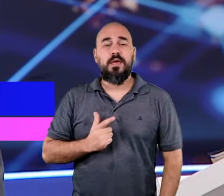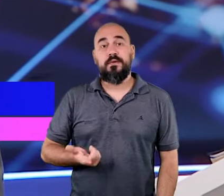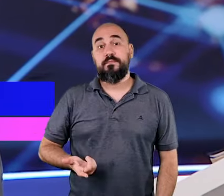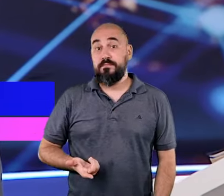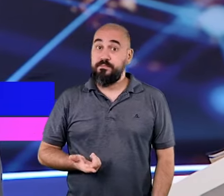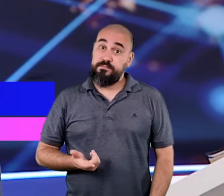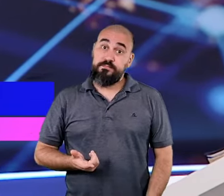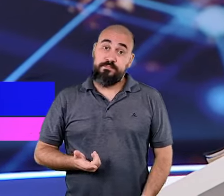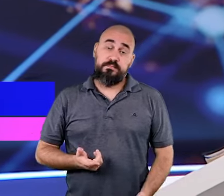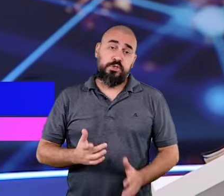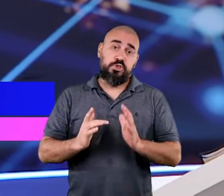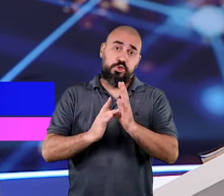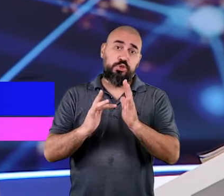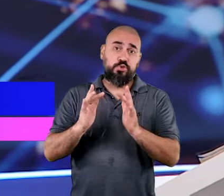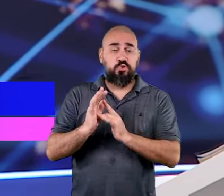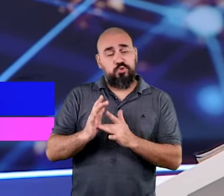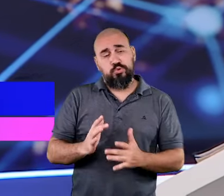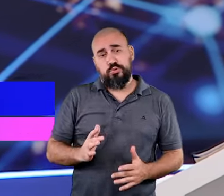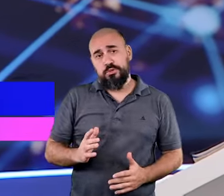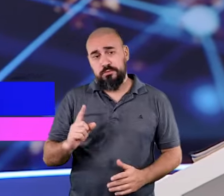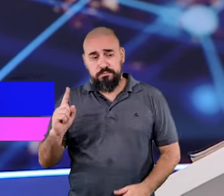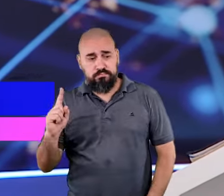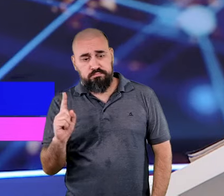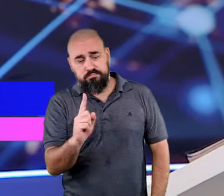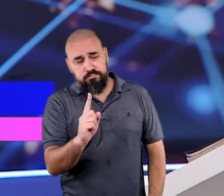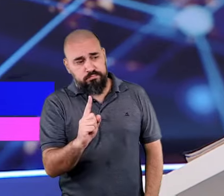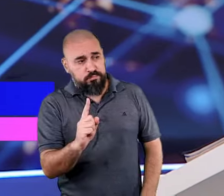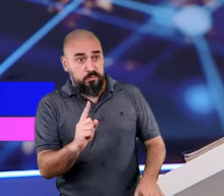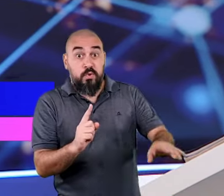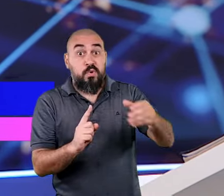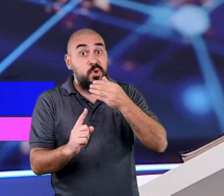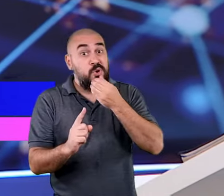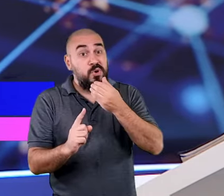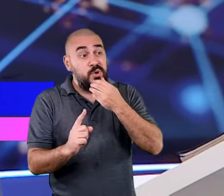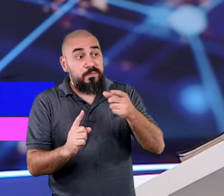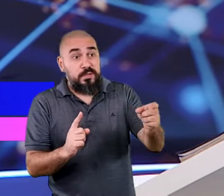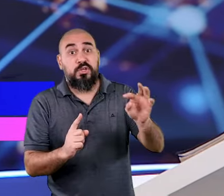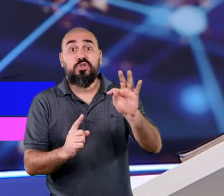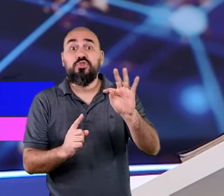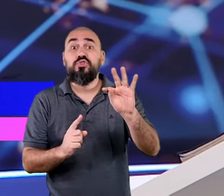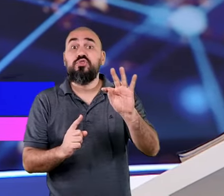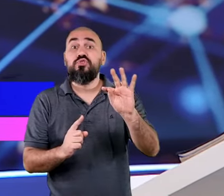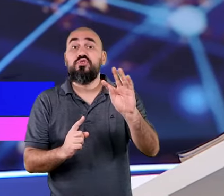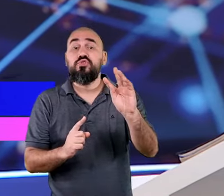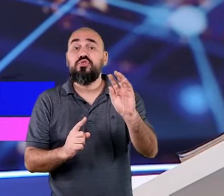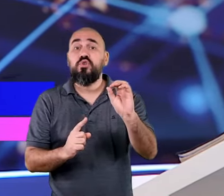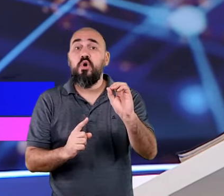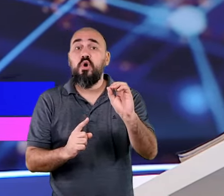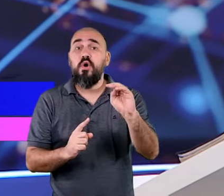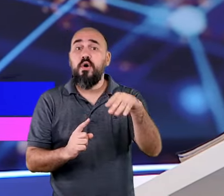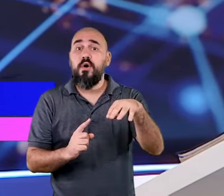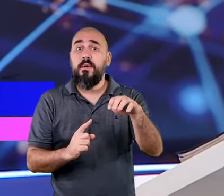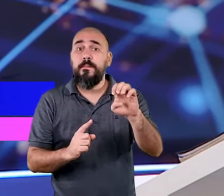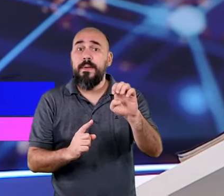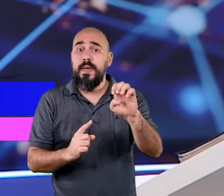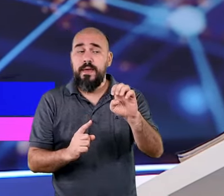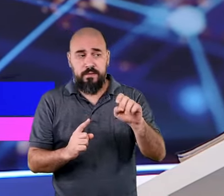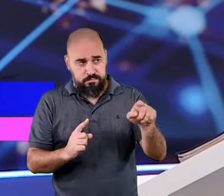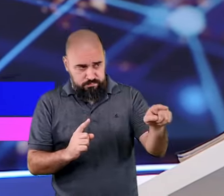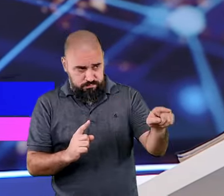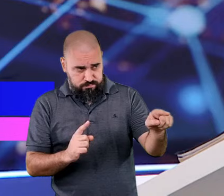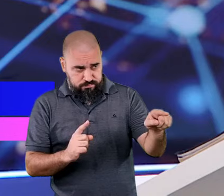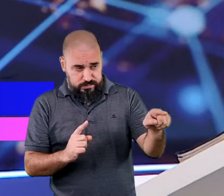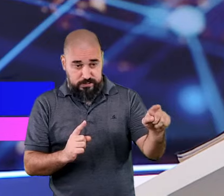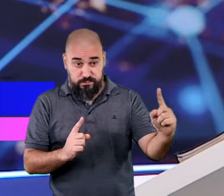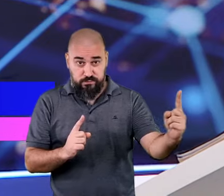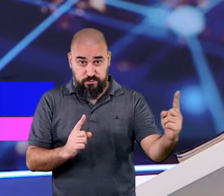que Jesus teve com um dos seus discípulos chamado Tomé. Tomé falou assim: olha, eu preciso ver para crer, eu preciso